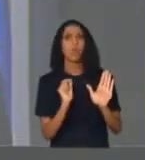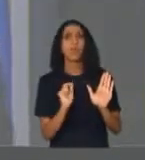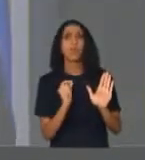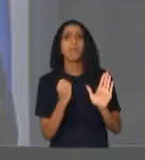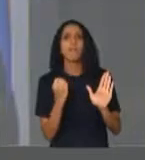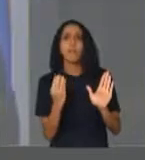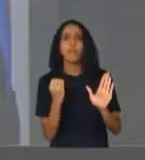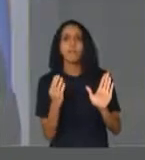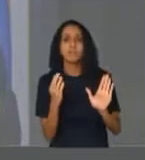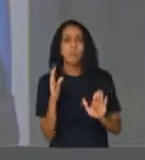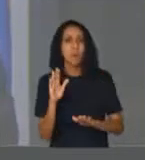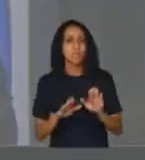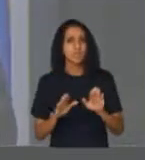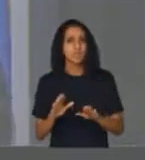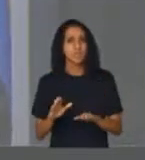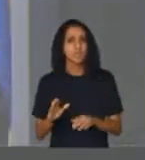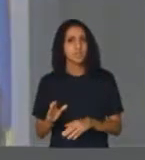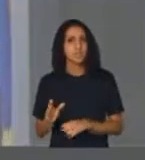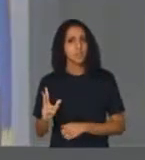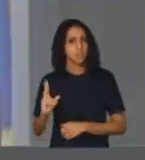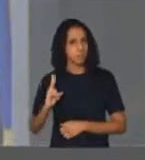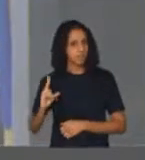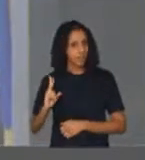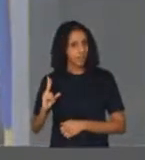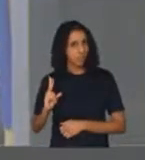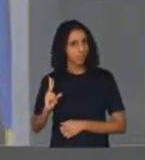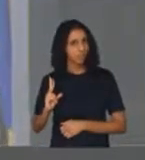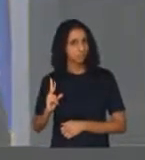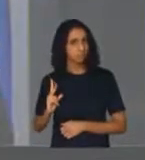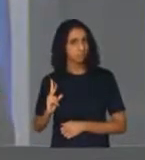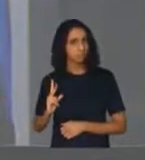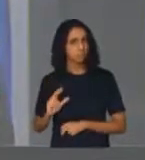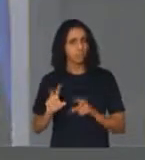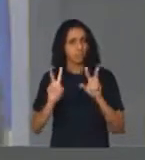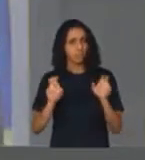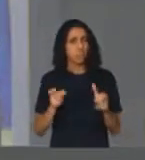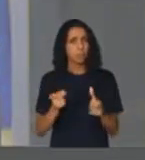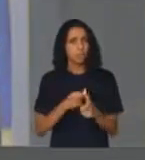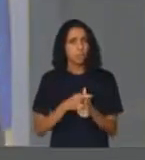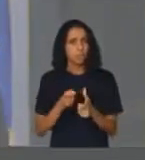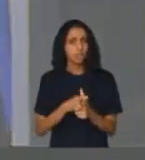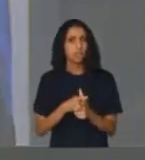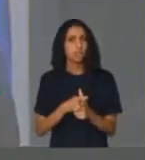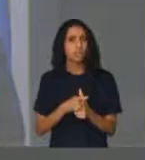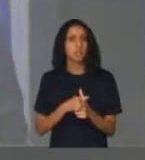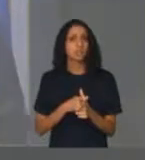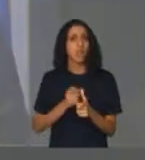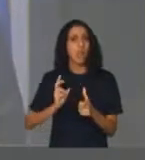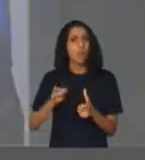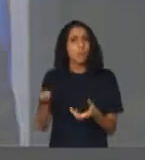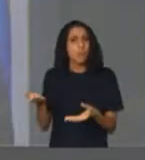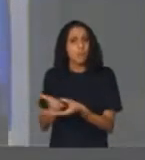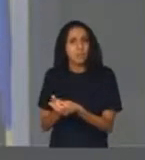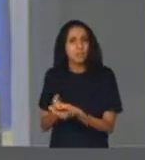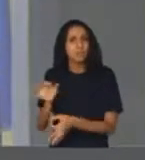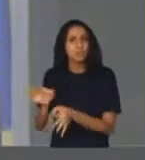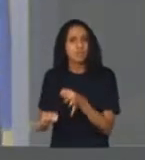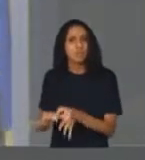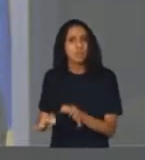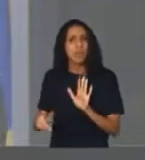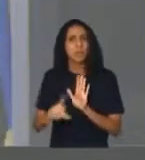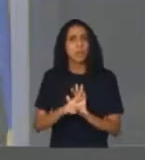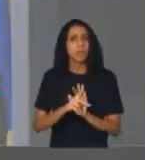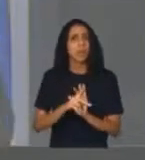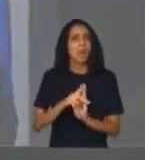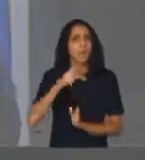informações muitas vezes privadas, muitas vezes relativas a dívidas questionadas na justiça de parlamentares